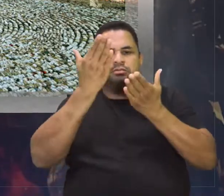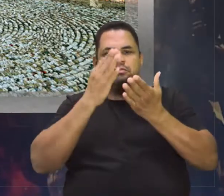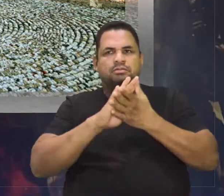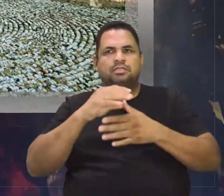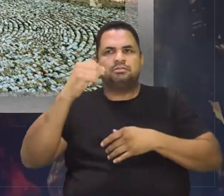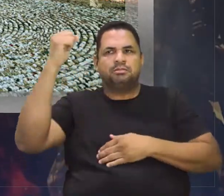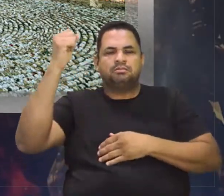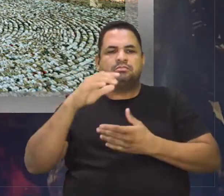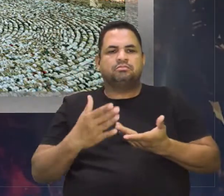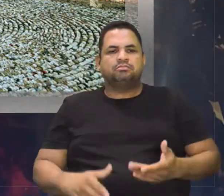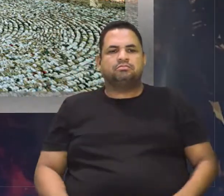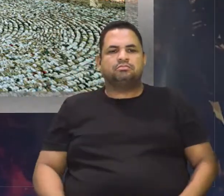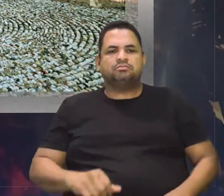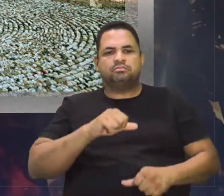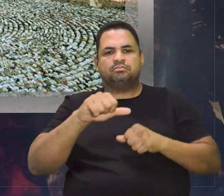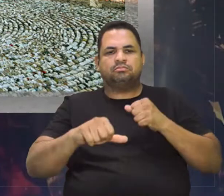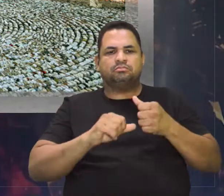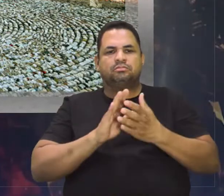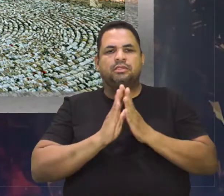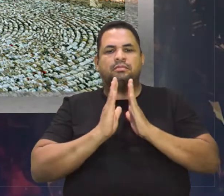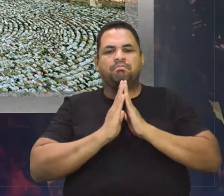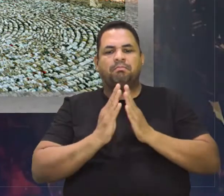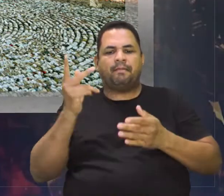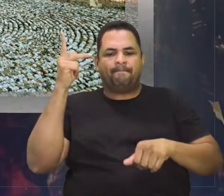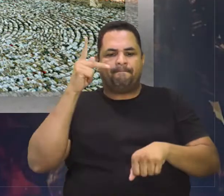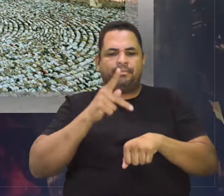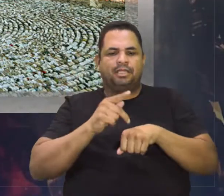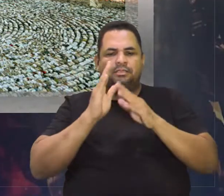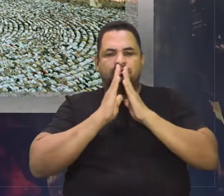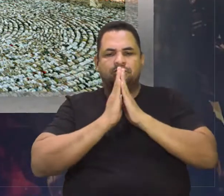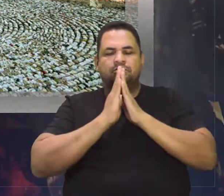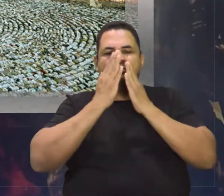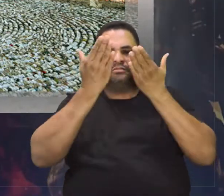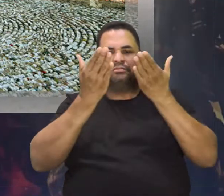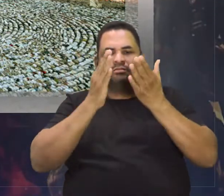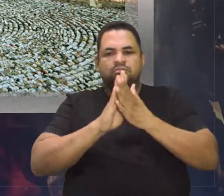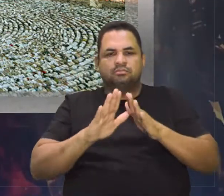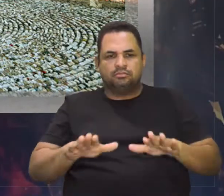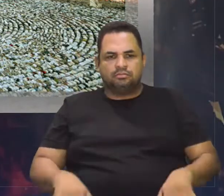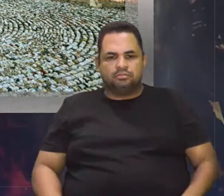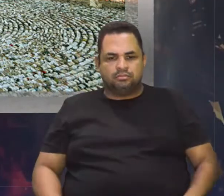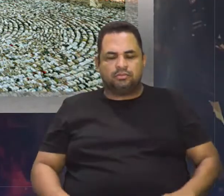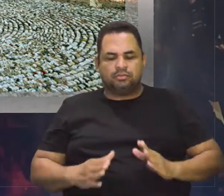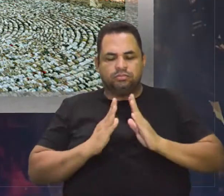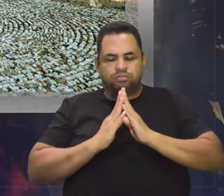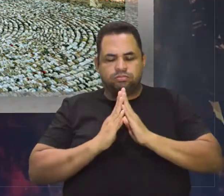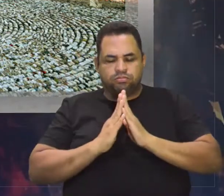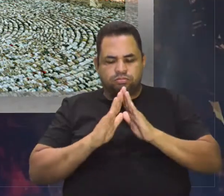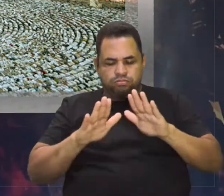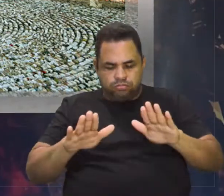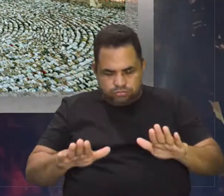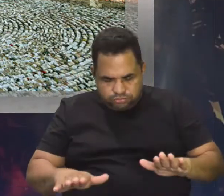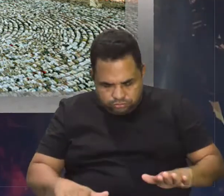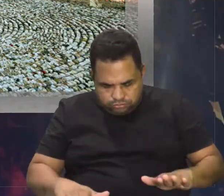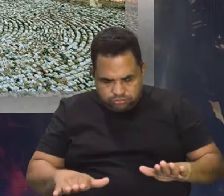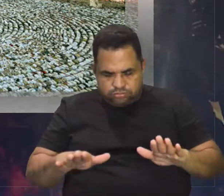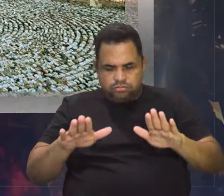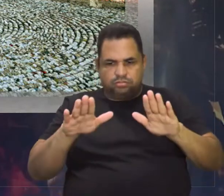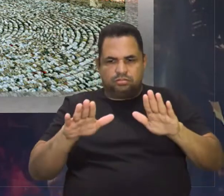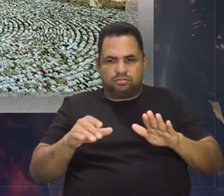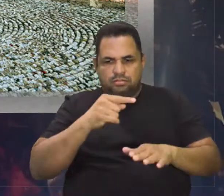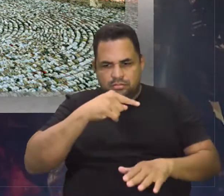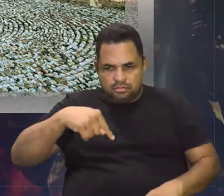caiu aí e se tornou uma pedra sagrada. E aí eles ficam rezando e andando em círculo